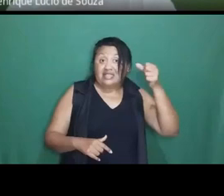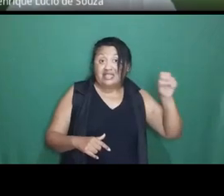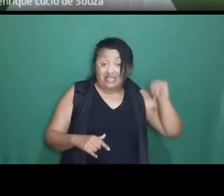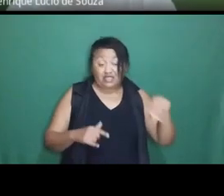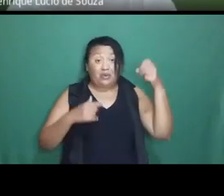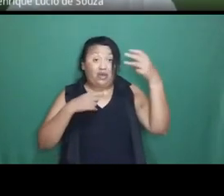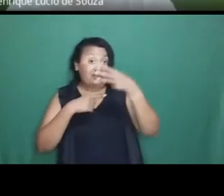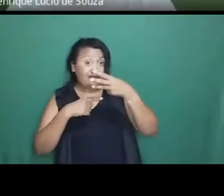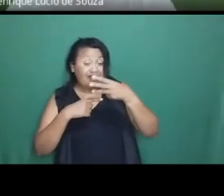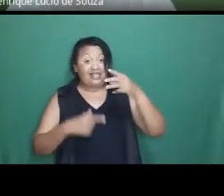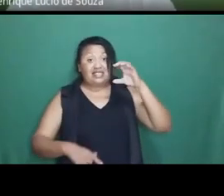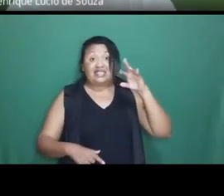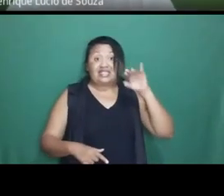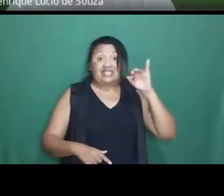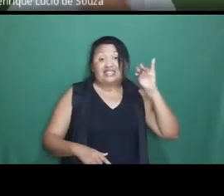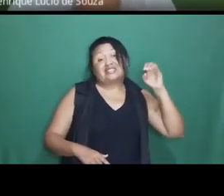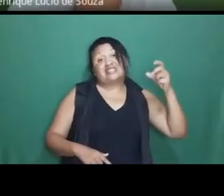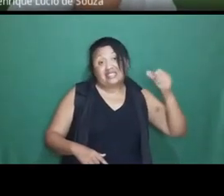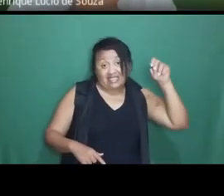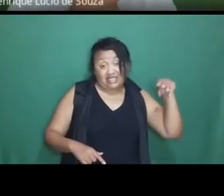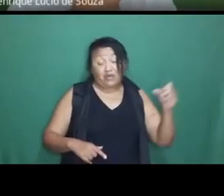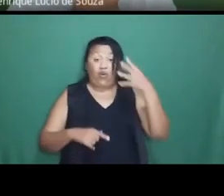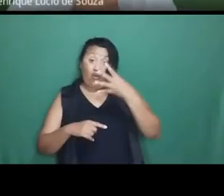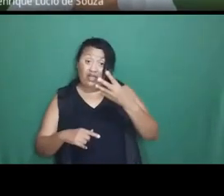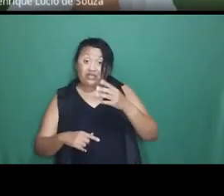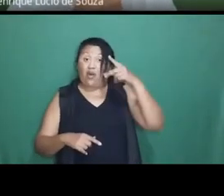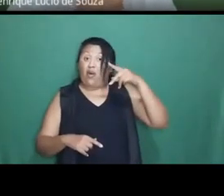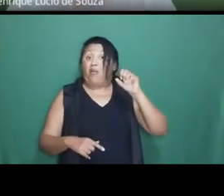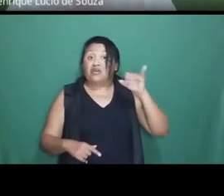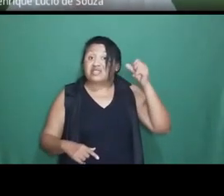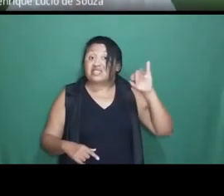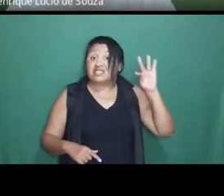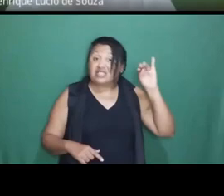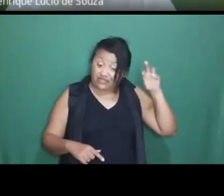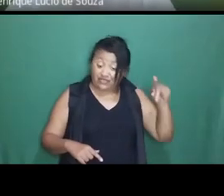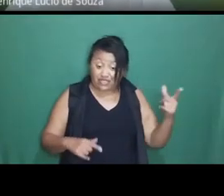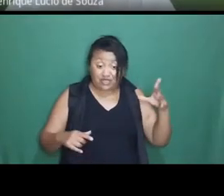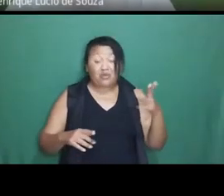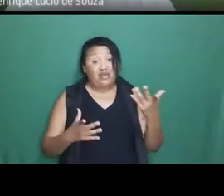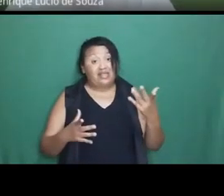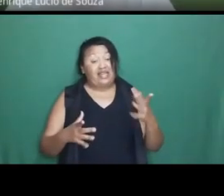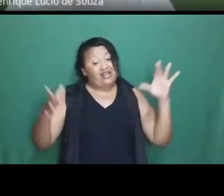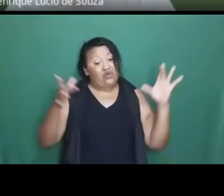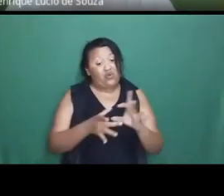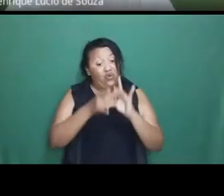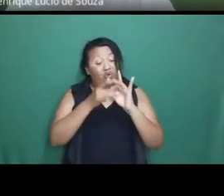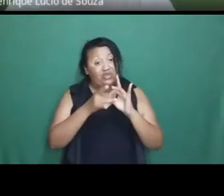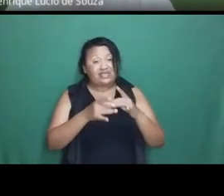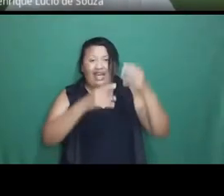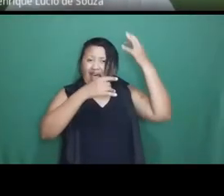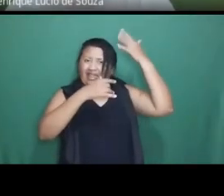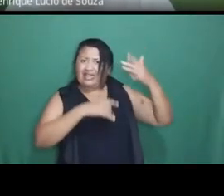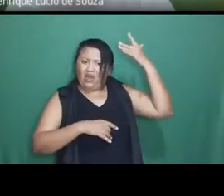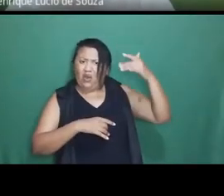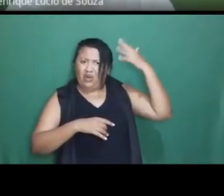criticismo quatro positivismo em globa as teorias que enfatizam o papel da Razão no